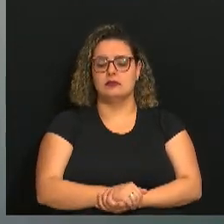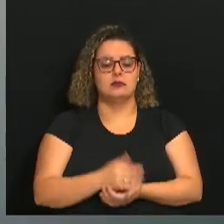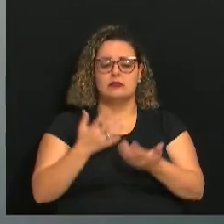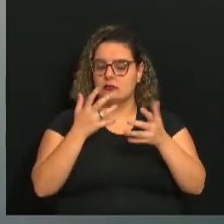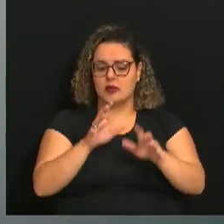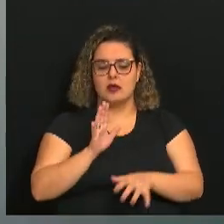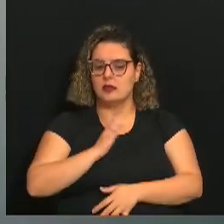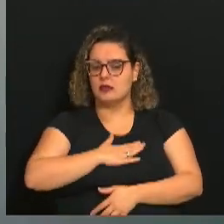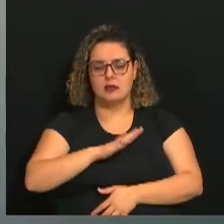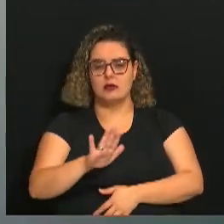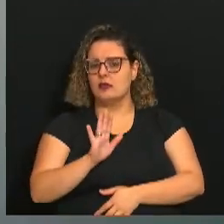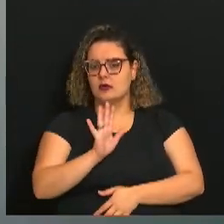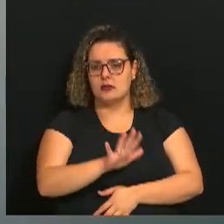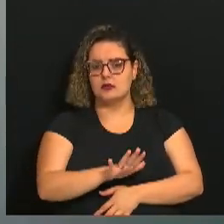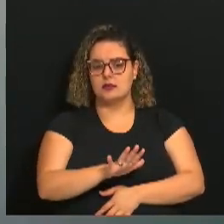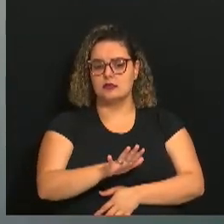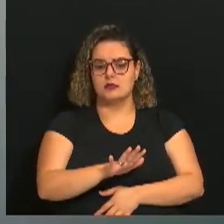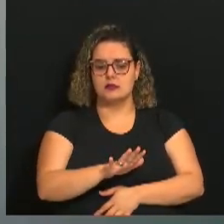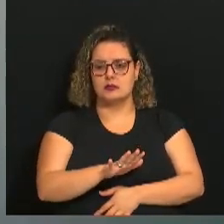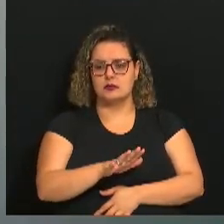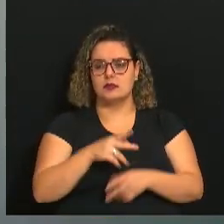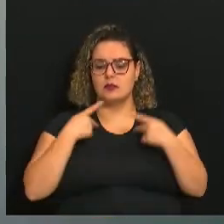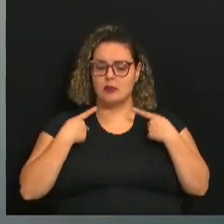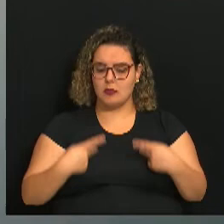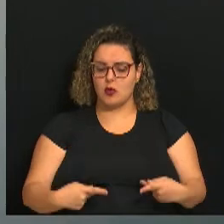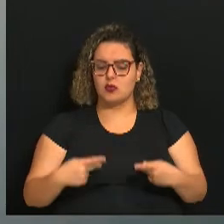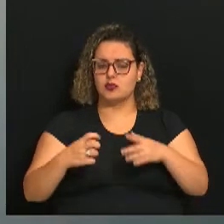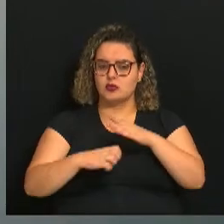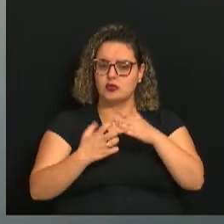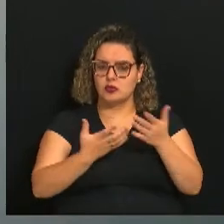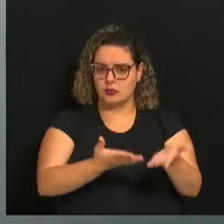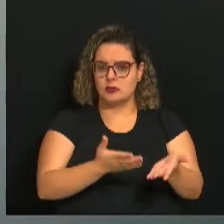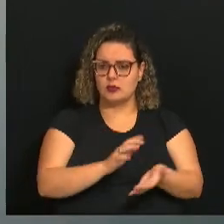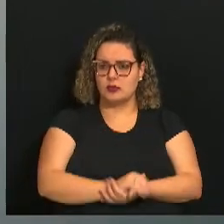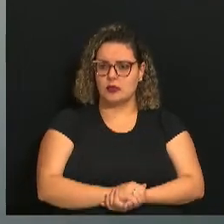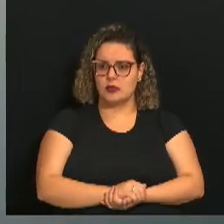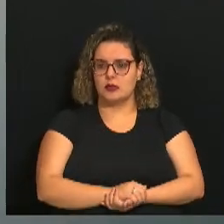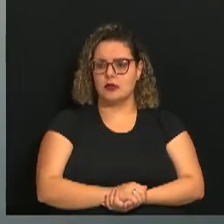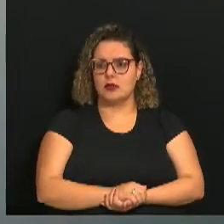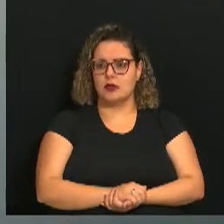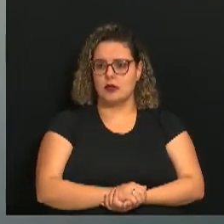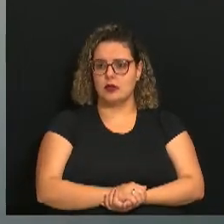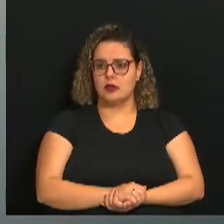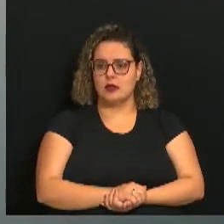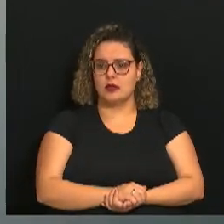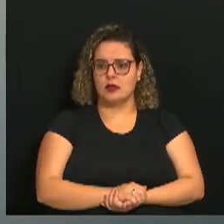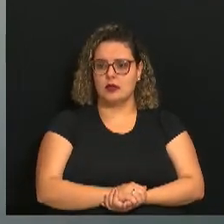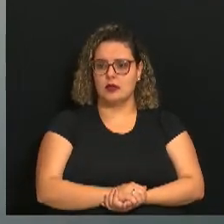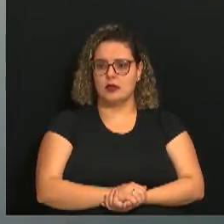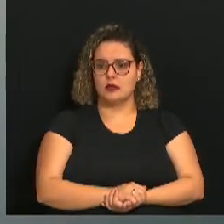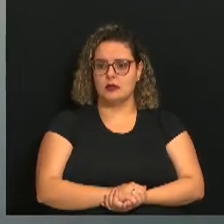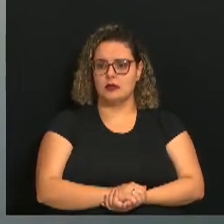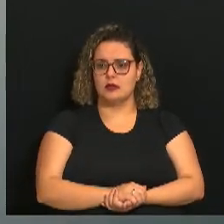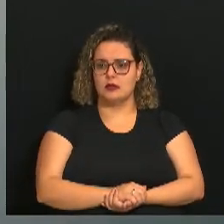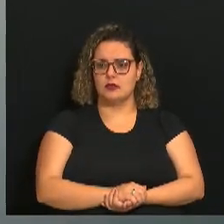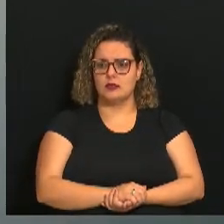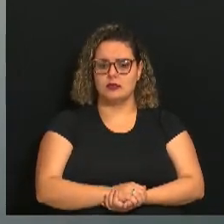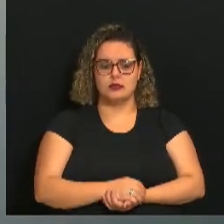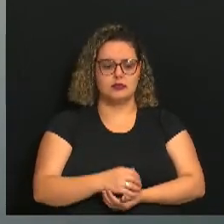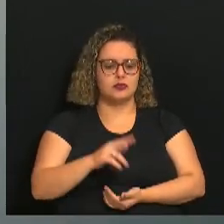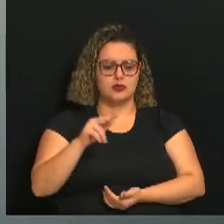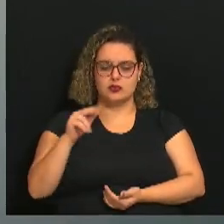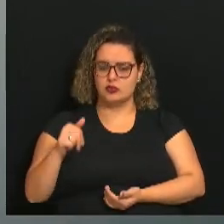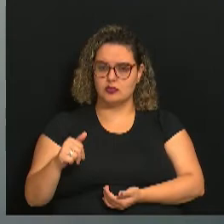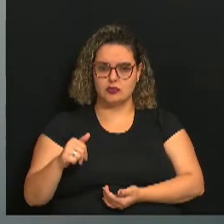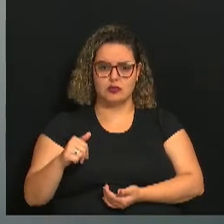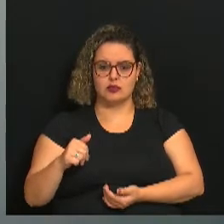tipo de postura de uma empresa que prestou serviço tanto tempo. Tá? Então, de maneira alguma, a gente aqui vai dar crédito a